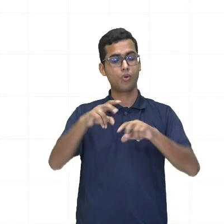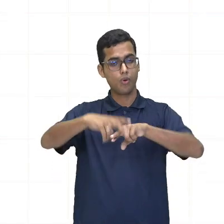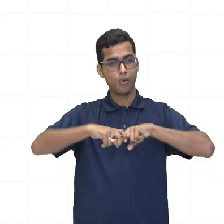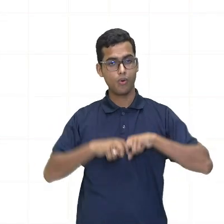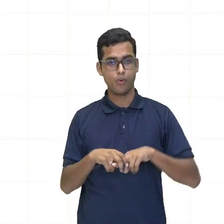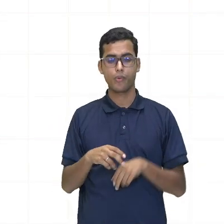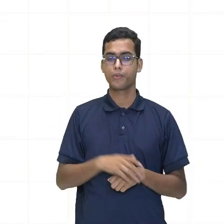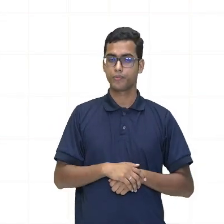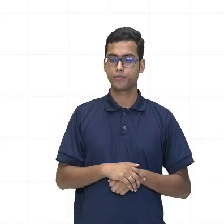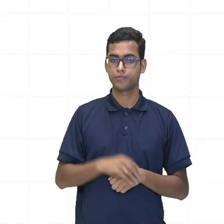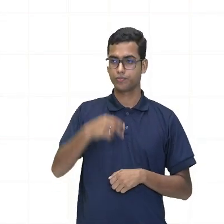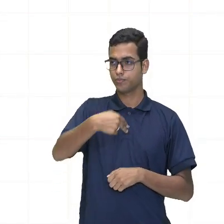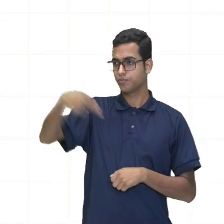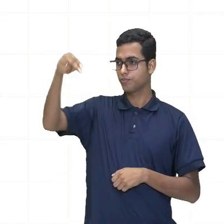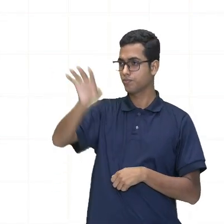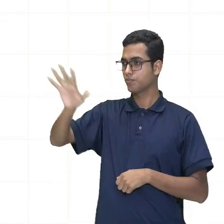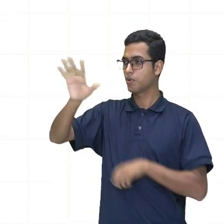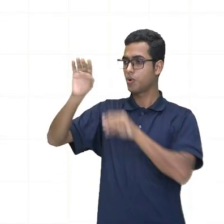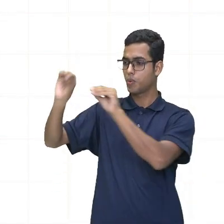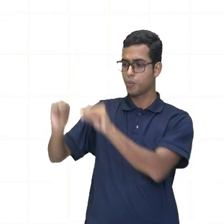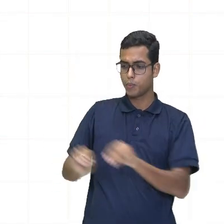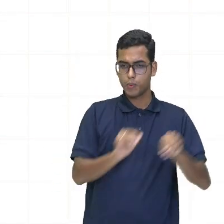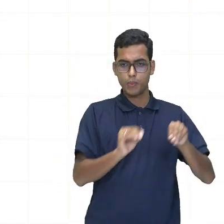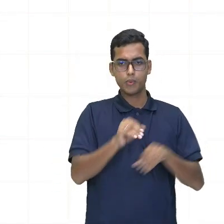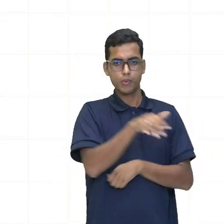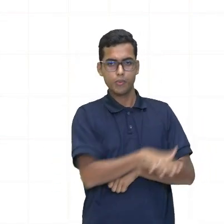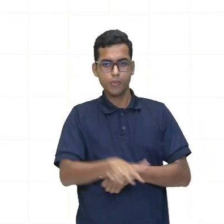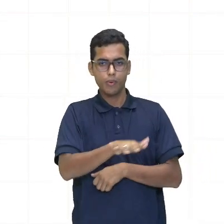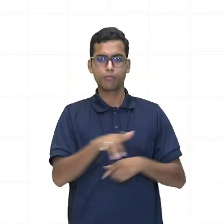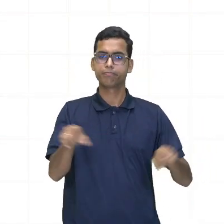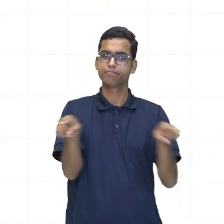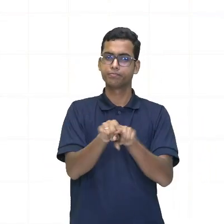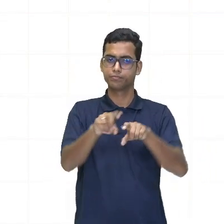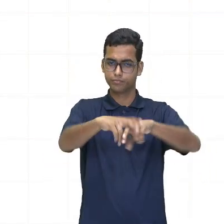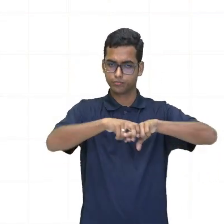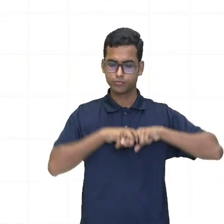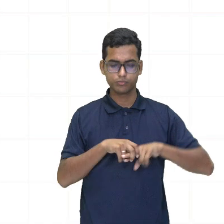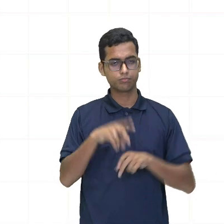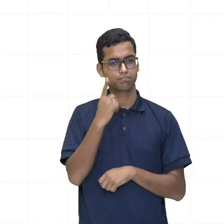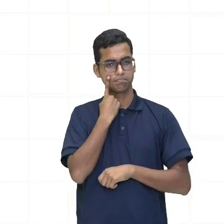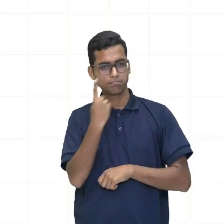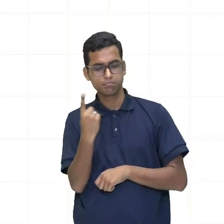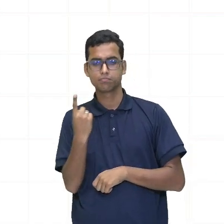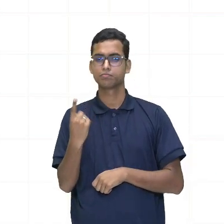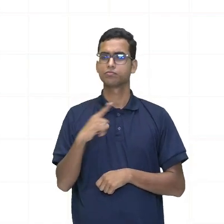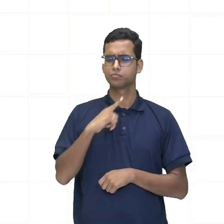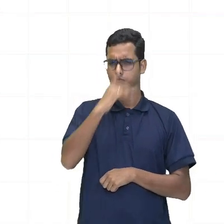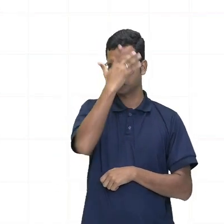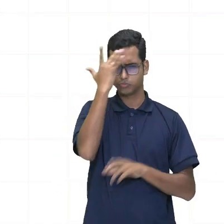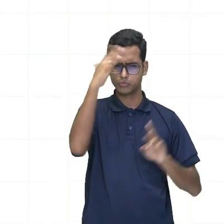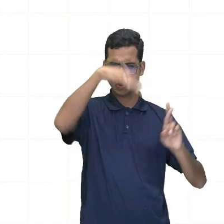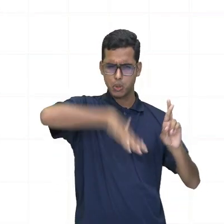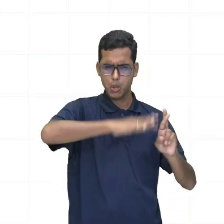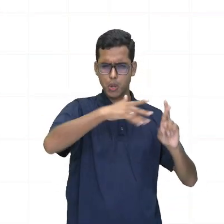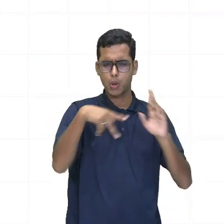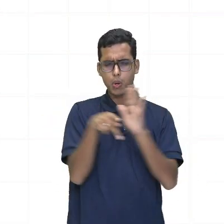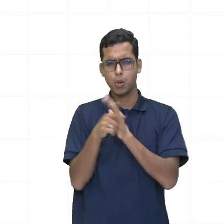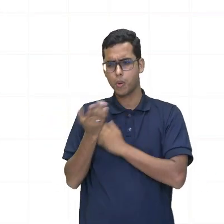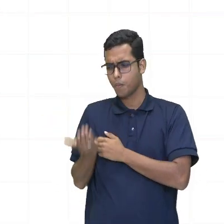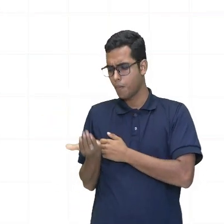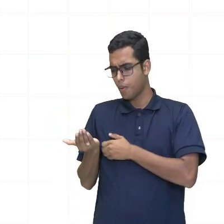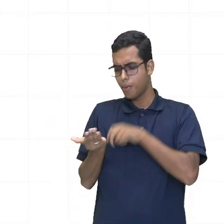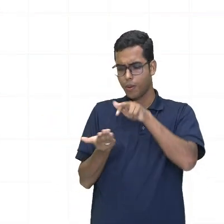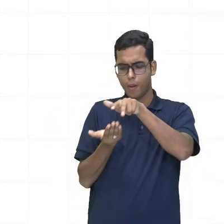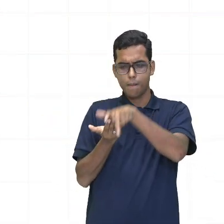de nordestinos que vieram para a região. E por conta, né, de eu ter visto ali o nosso amigo ribeirinho na beira, lá no meio do